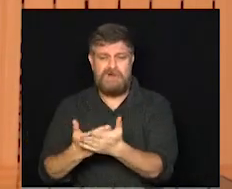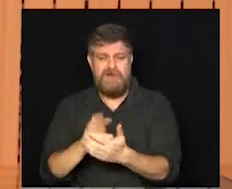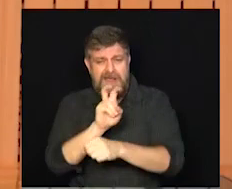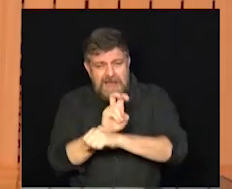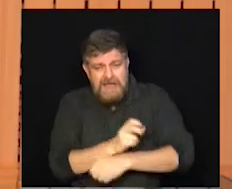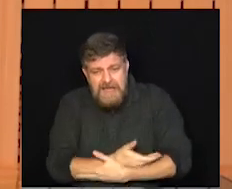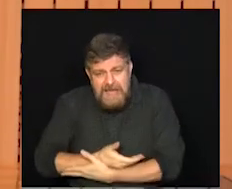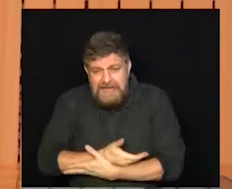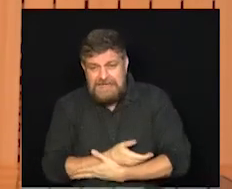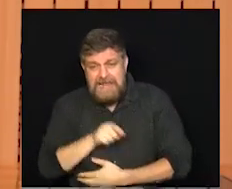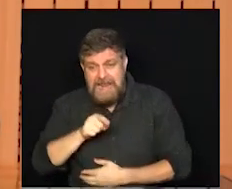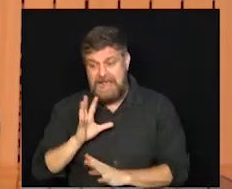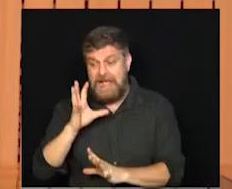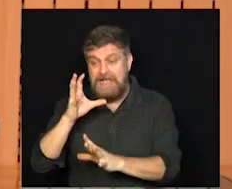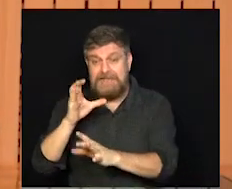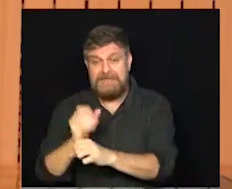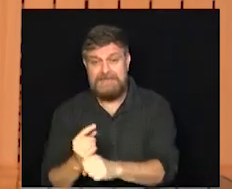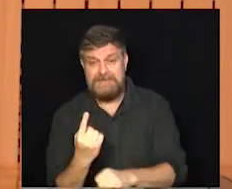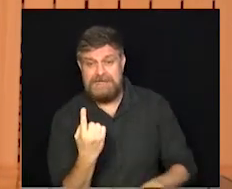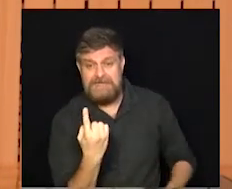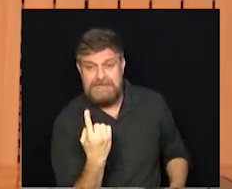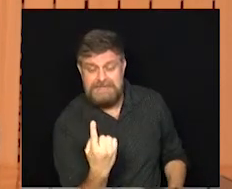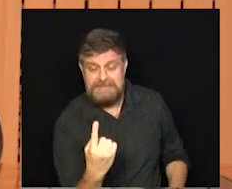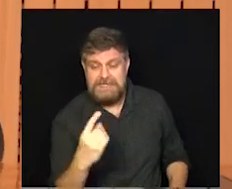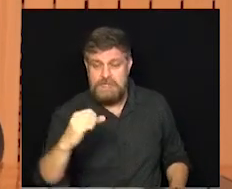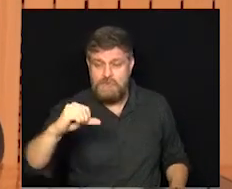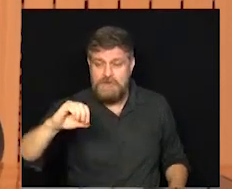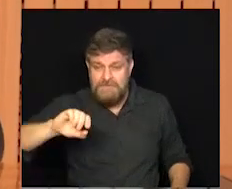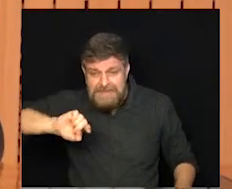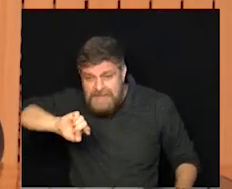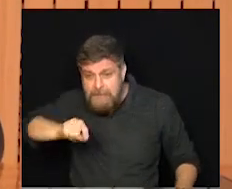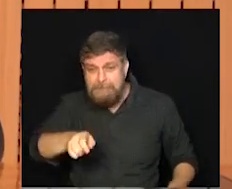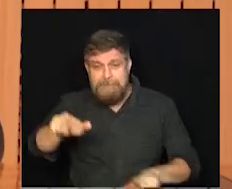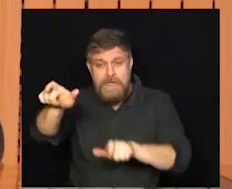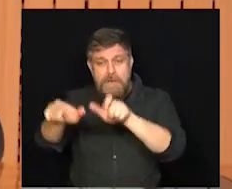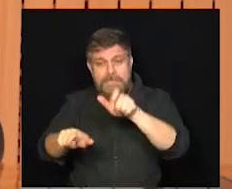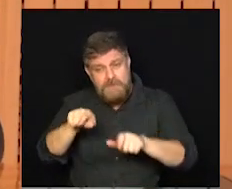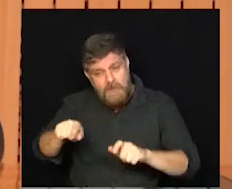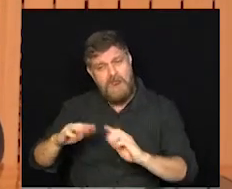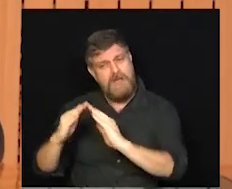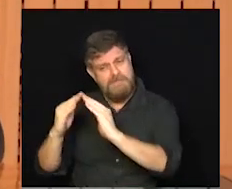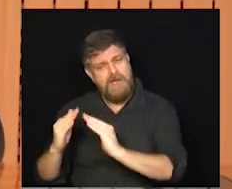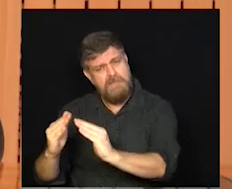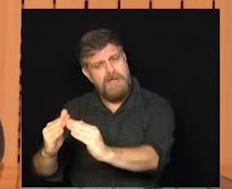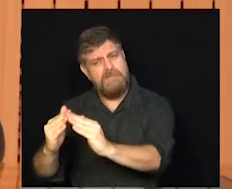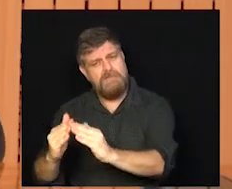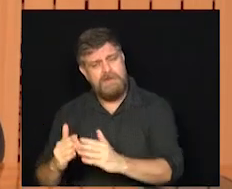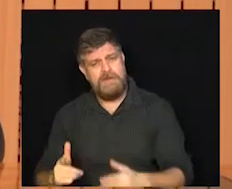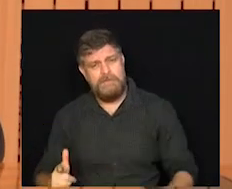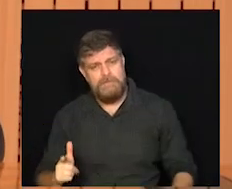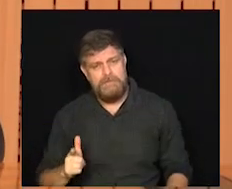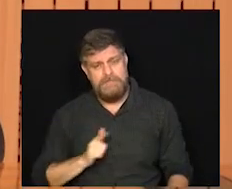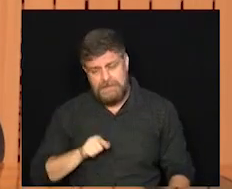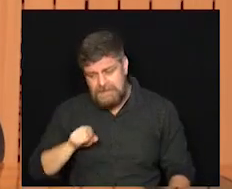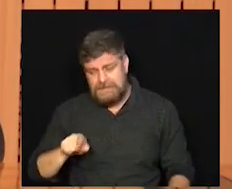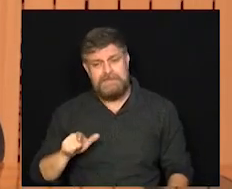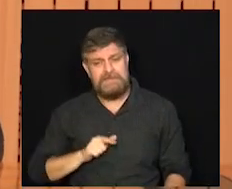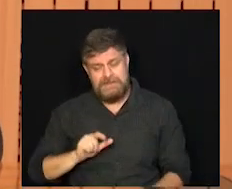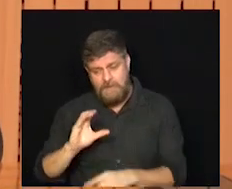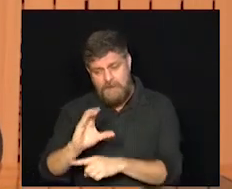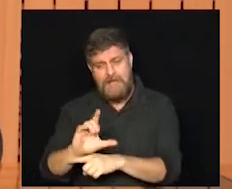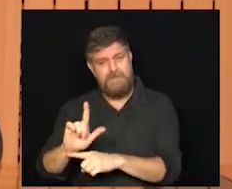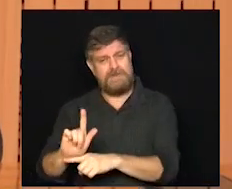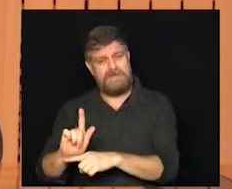aos 190 mil moradores, né, estimativa que se tem, que residem ali na região do Campo